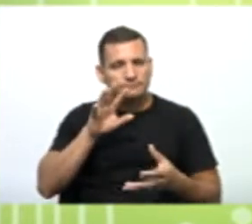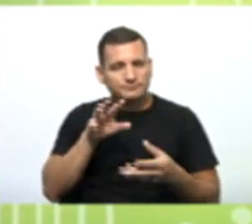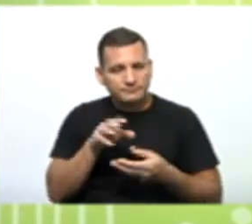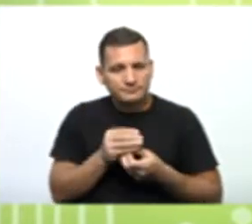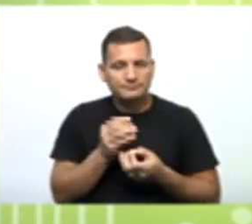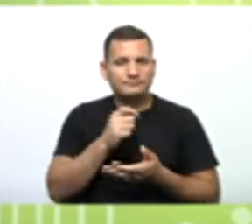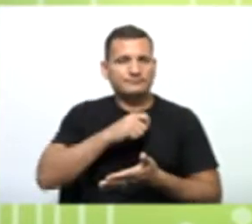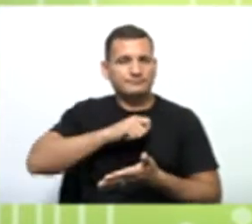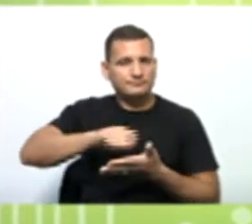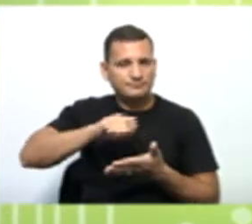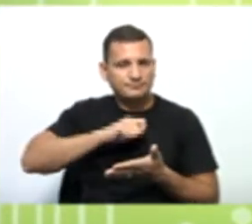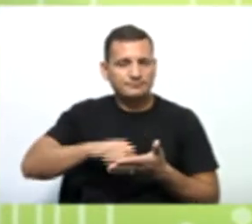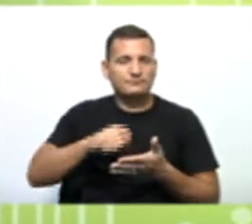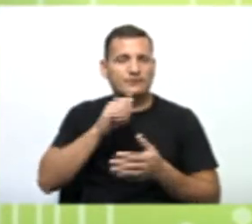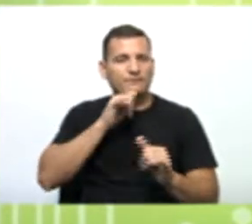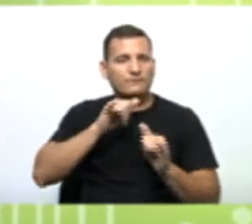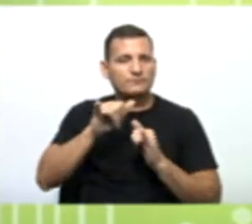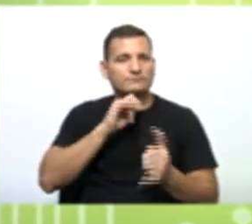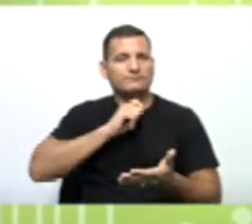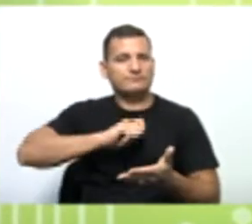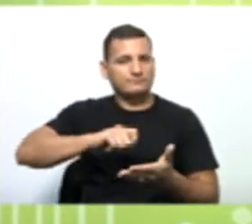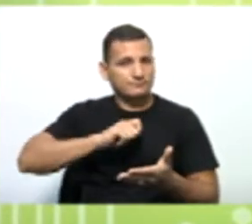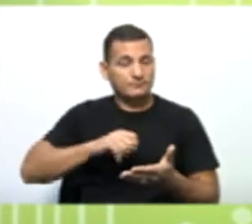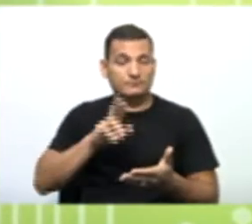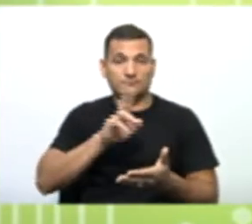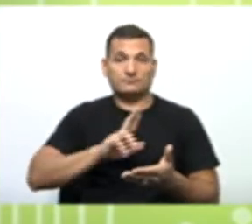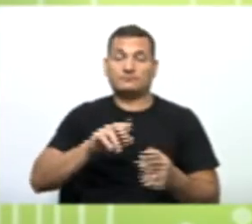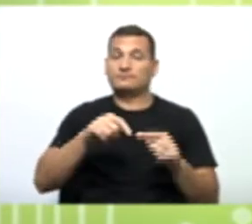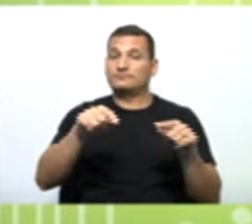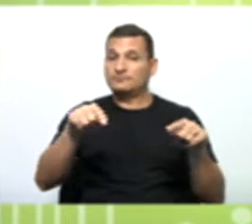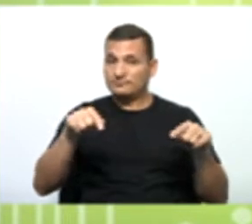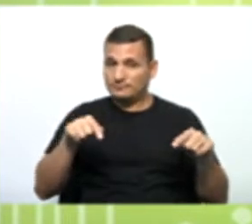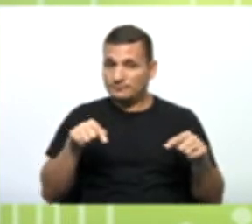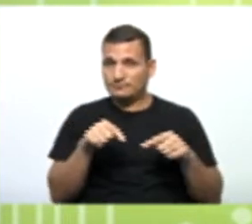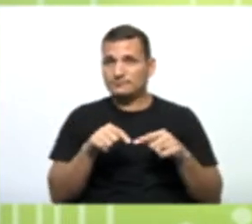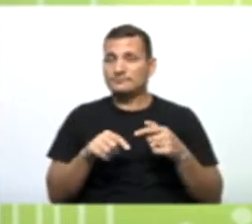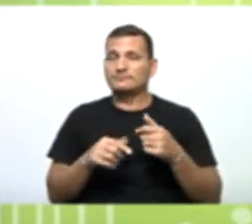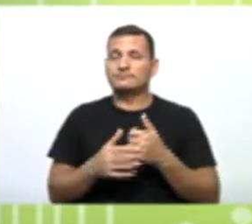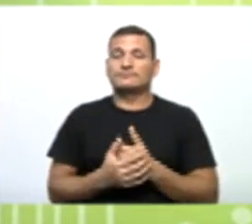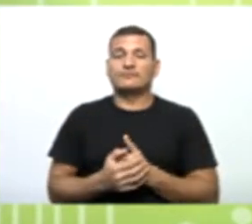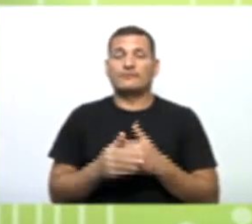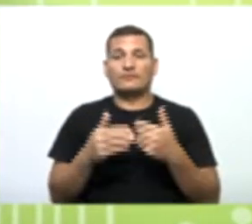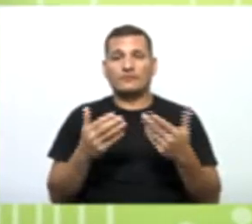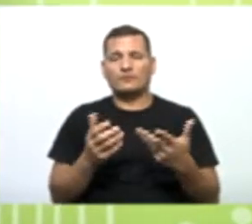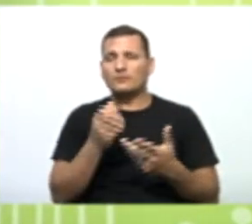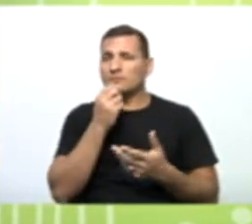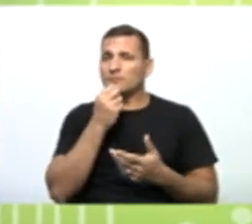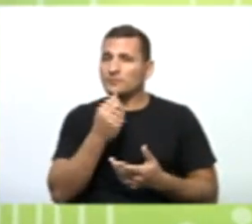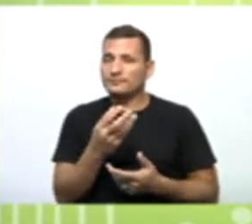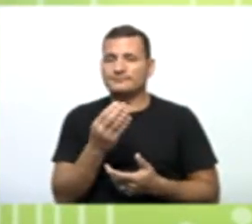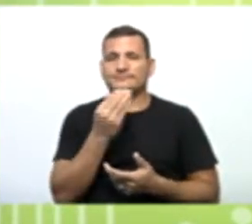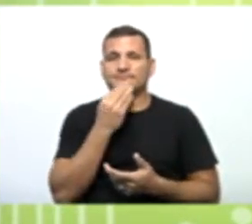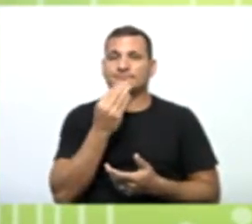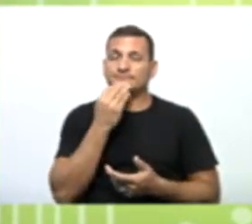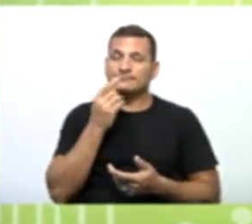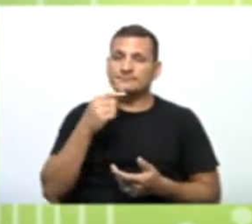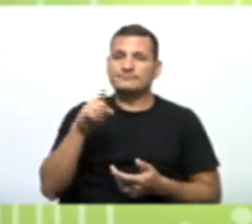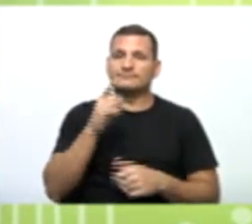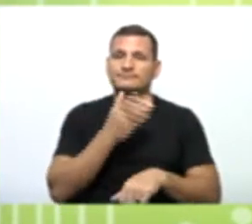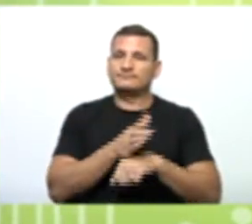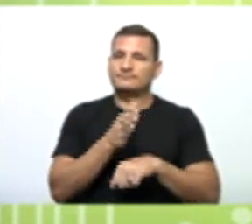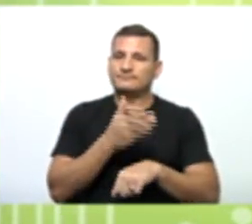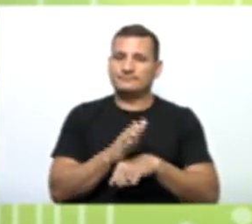essas informações para ser utilizado em sala de aula. Então, assim, é uma boa oportunidade para vocês praticarem,